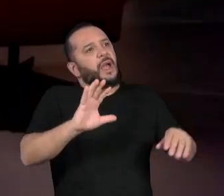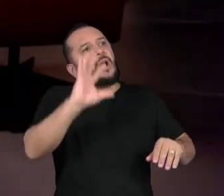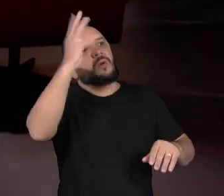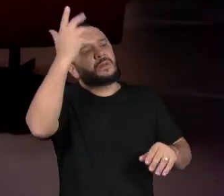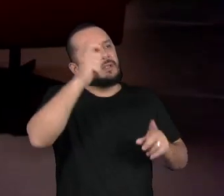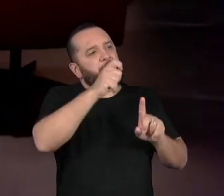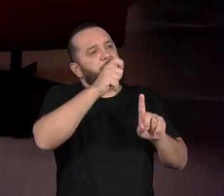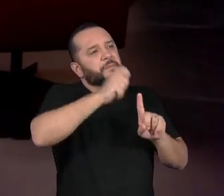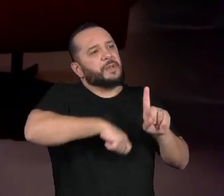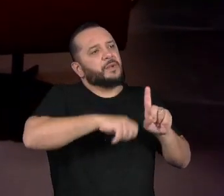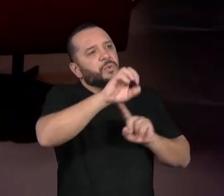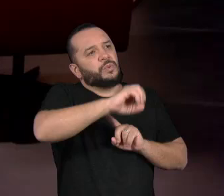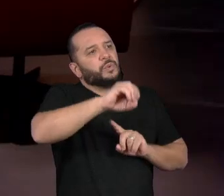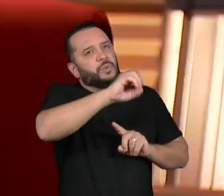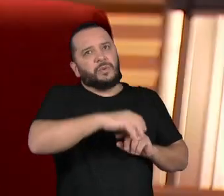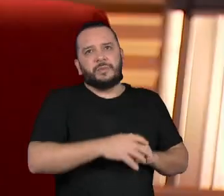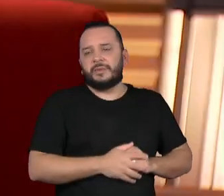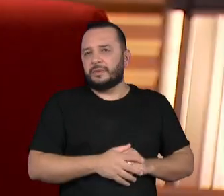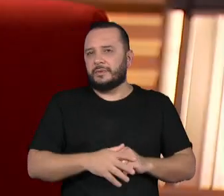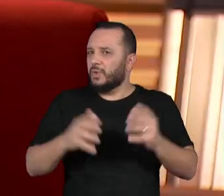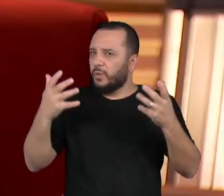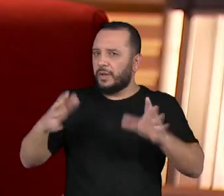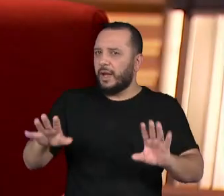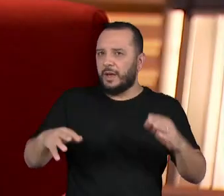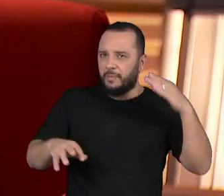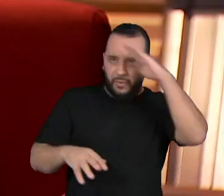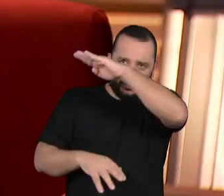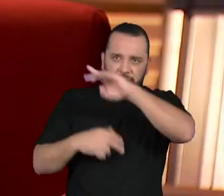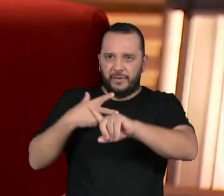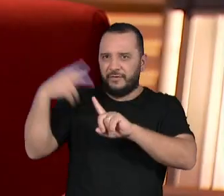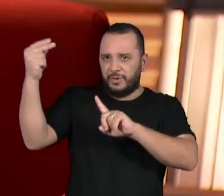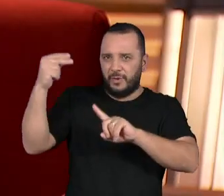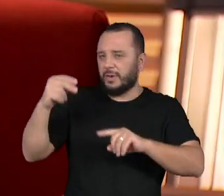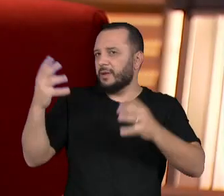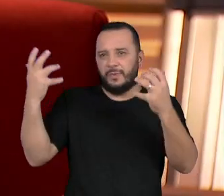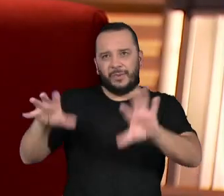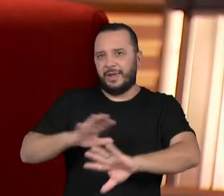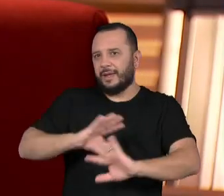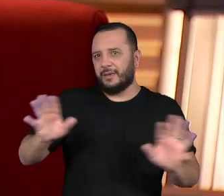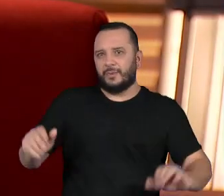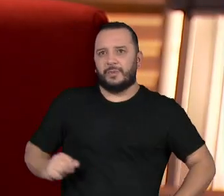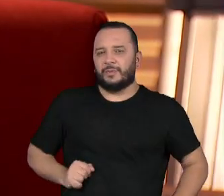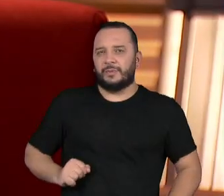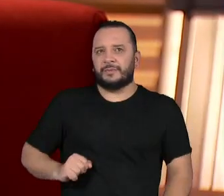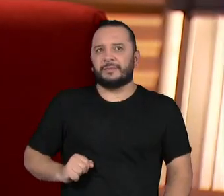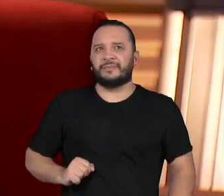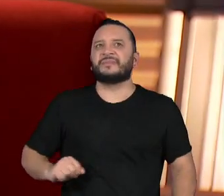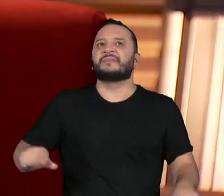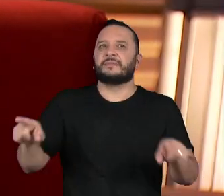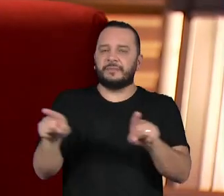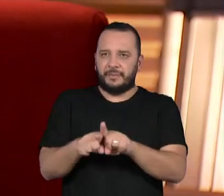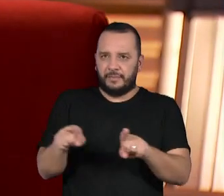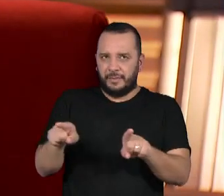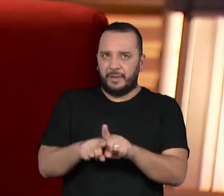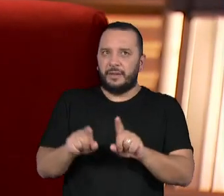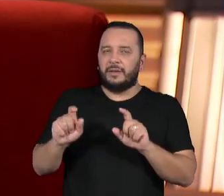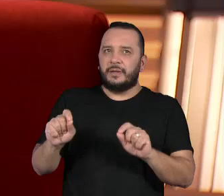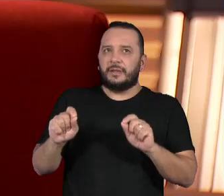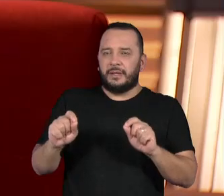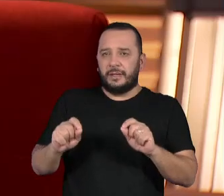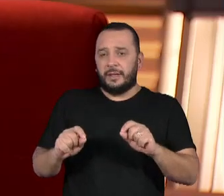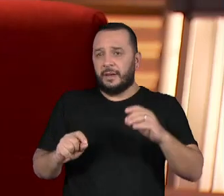outubro e a vitória do bolsonaro e não basta só tirar bolsonaro